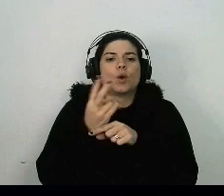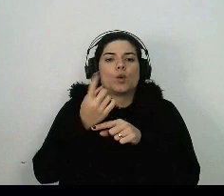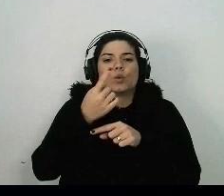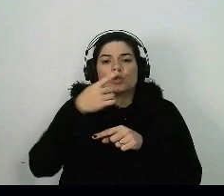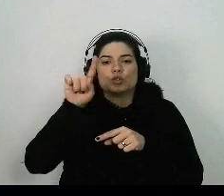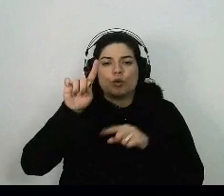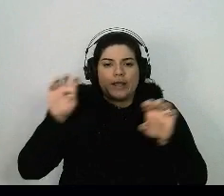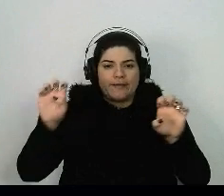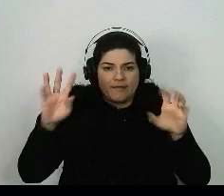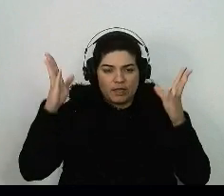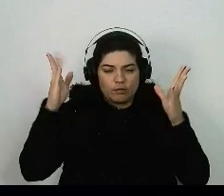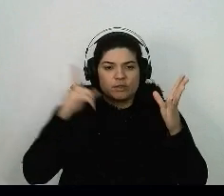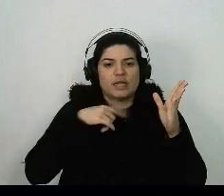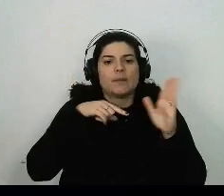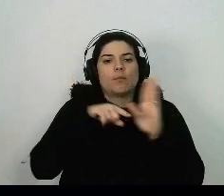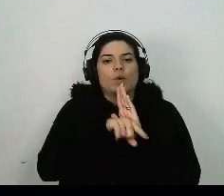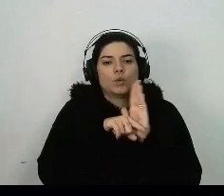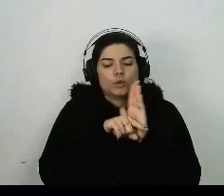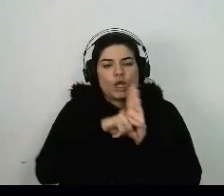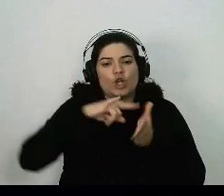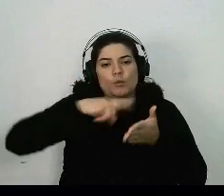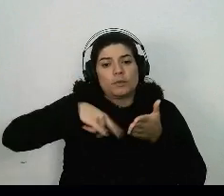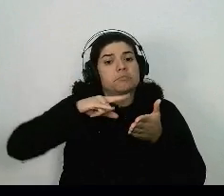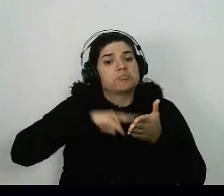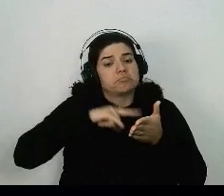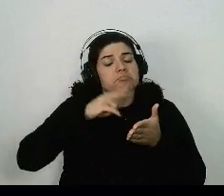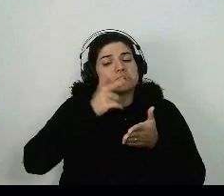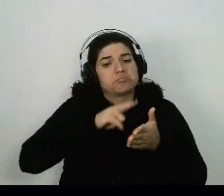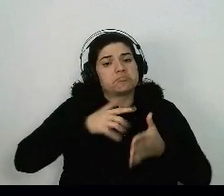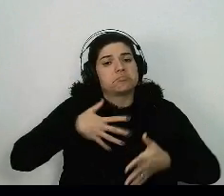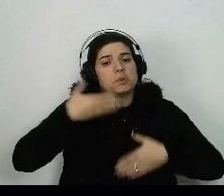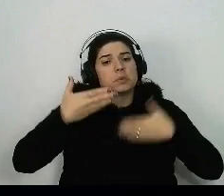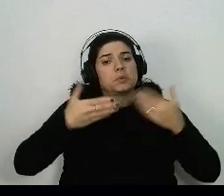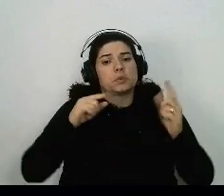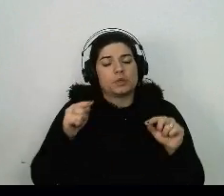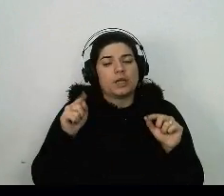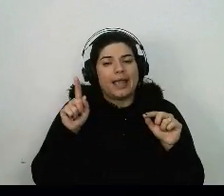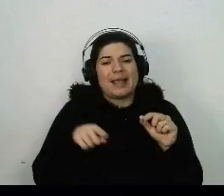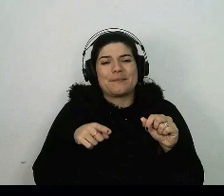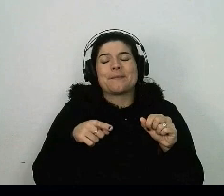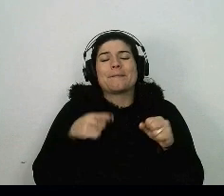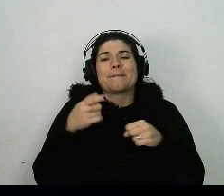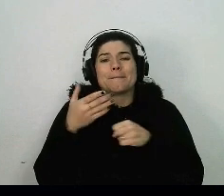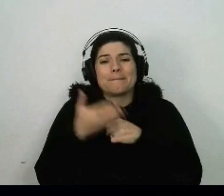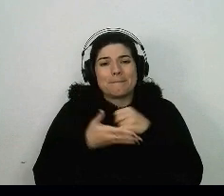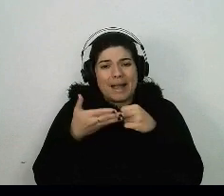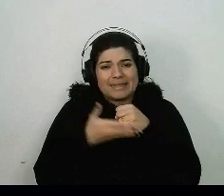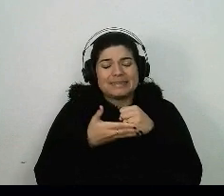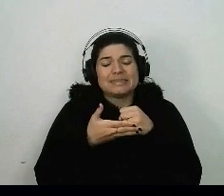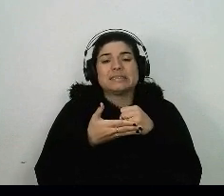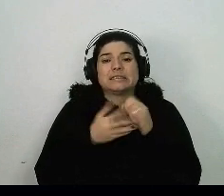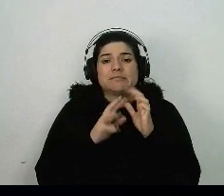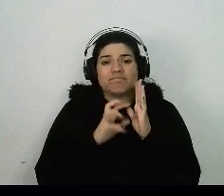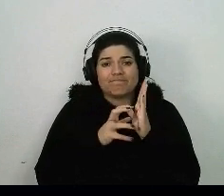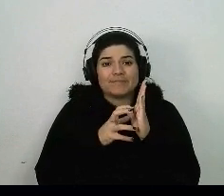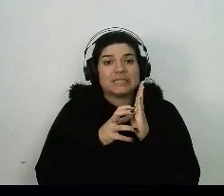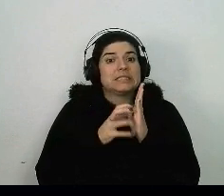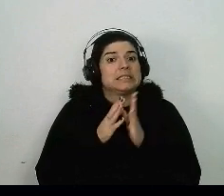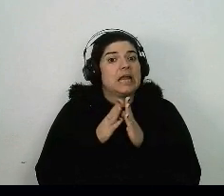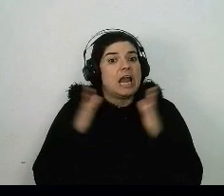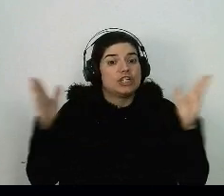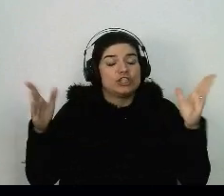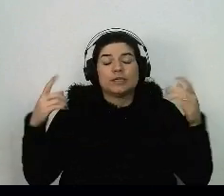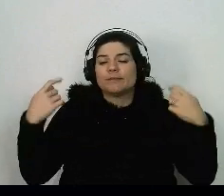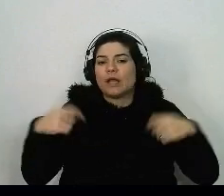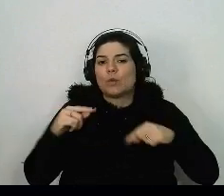ainda teve uma grata surpresa. Por ser uma base muito grande, a gente precisava expurgar também os dados e manter somente as